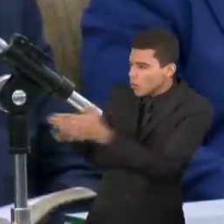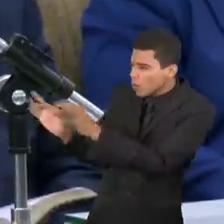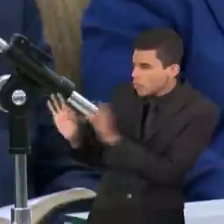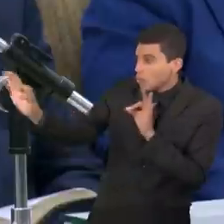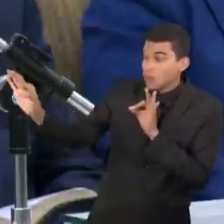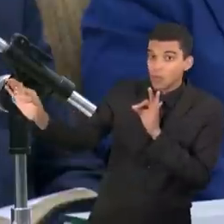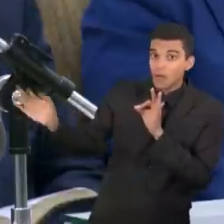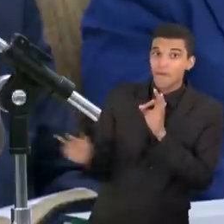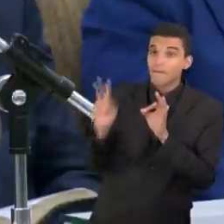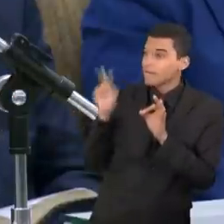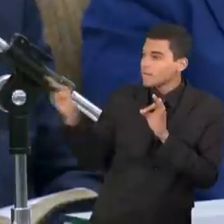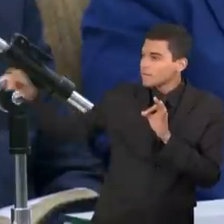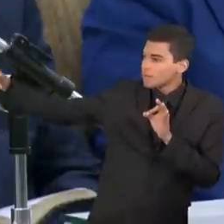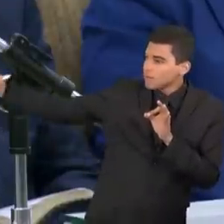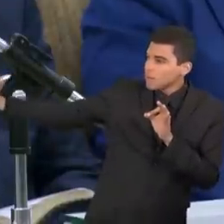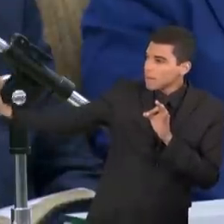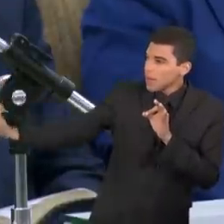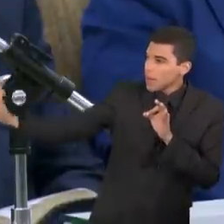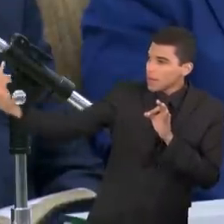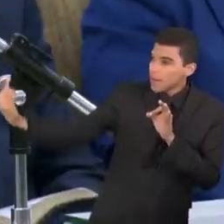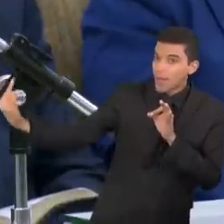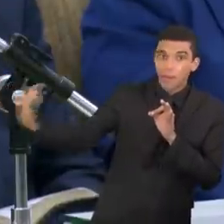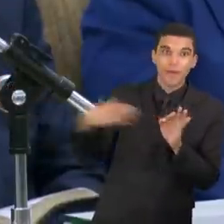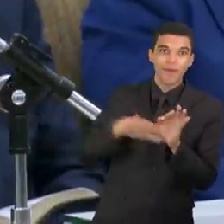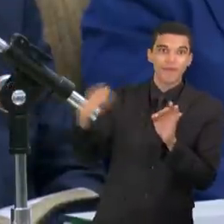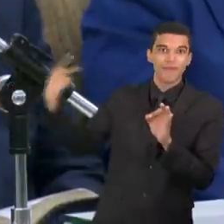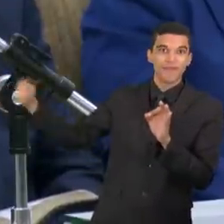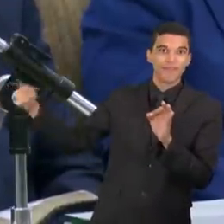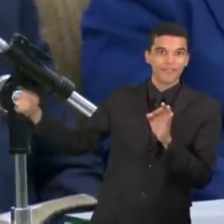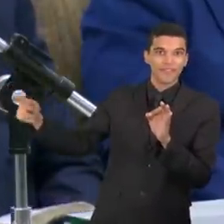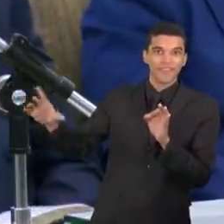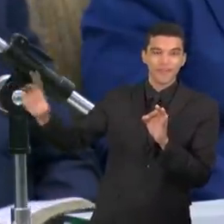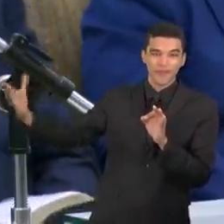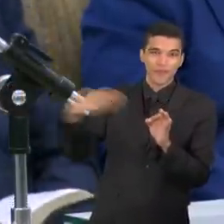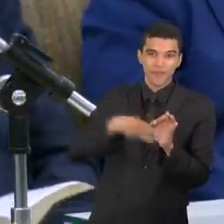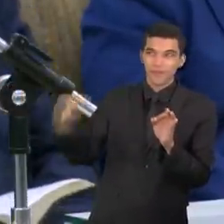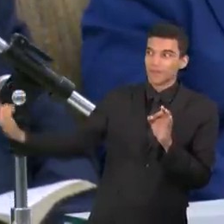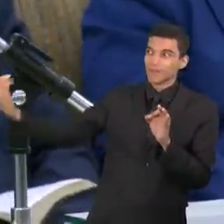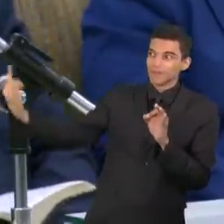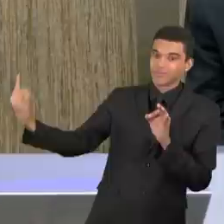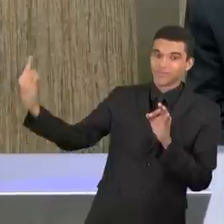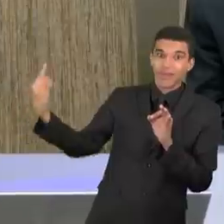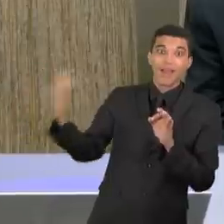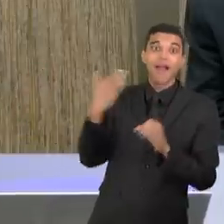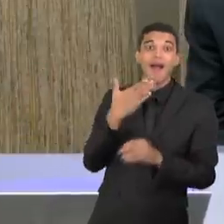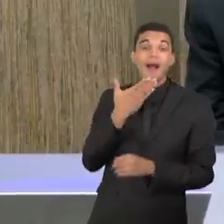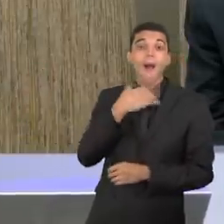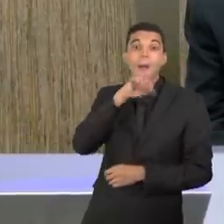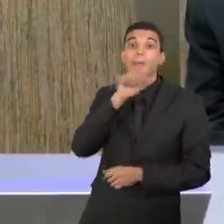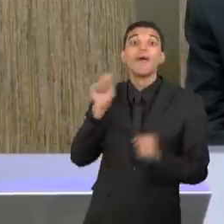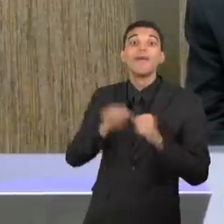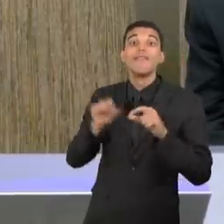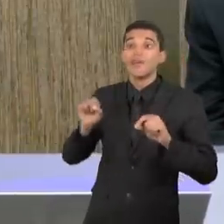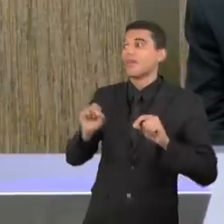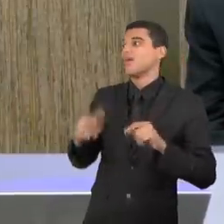aqui é ele, Jesus, explicando sobre a compaixão. Deus é